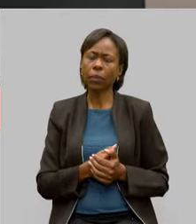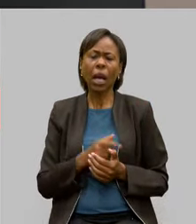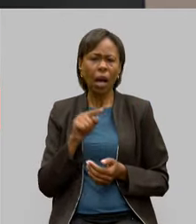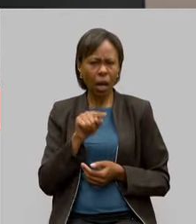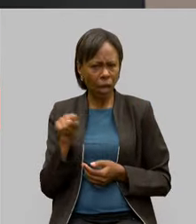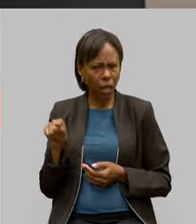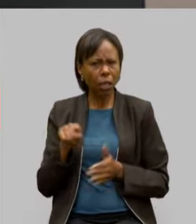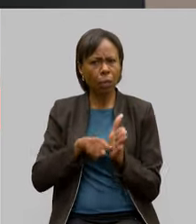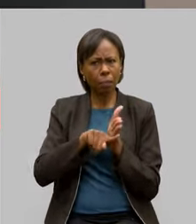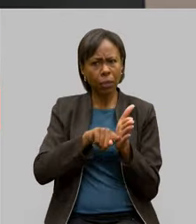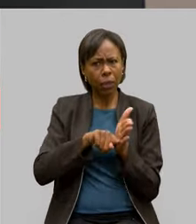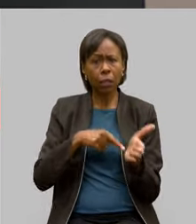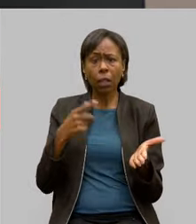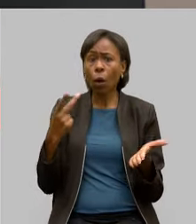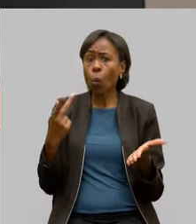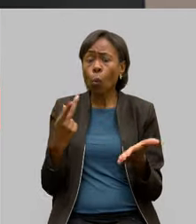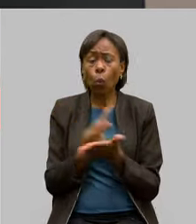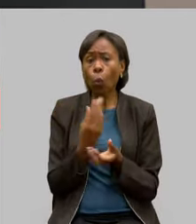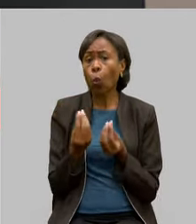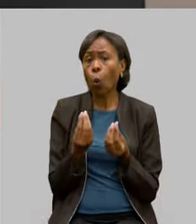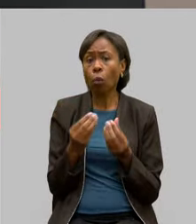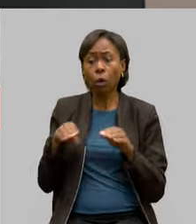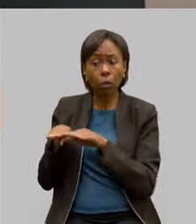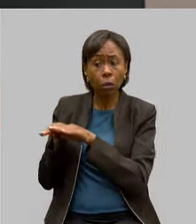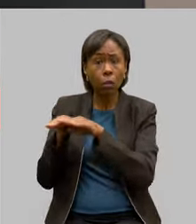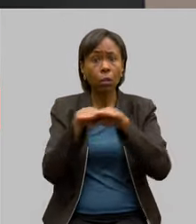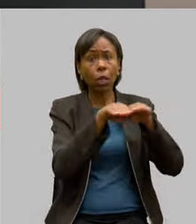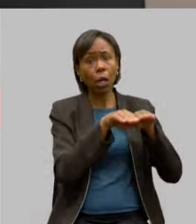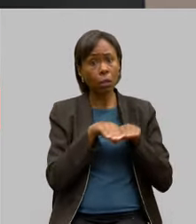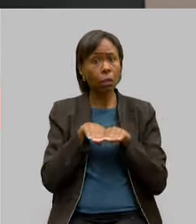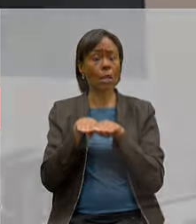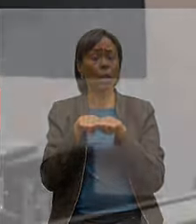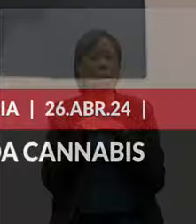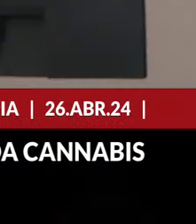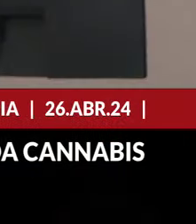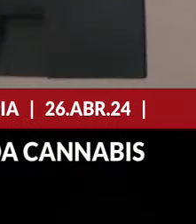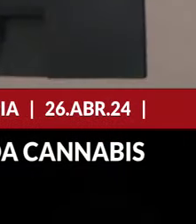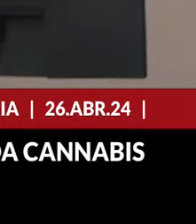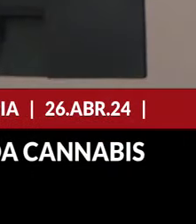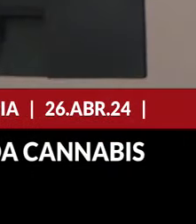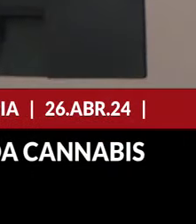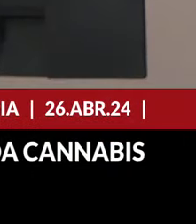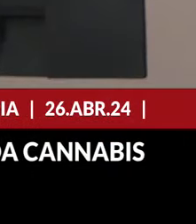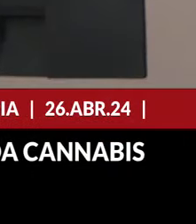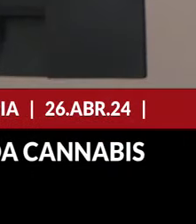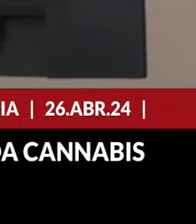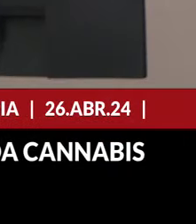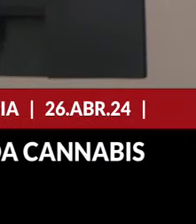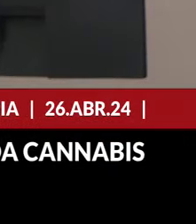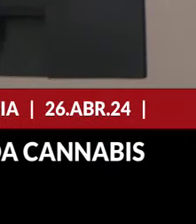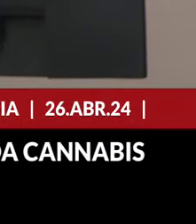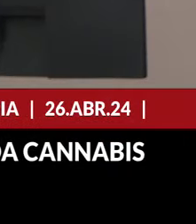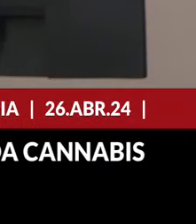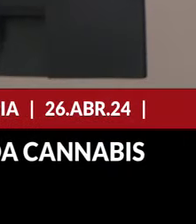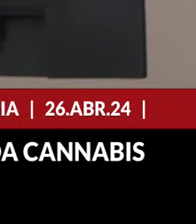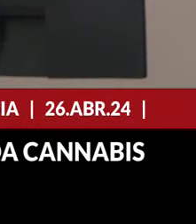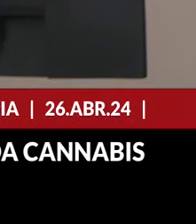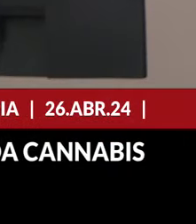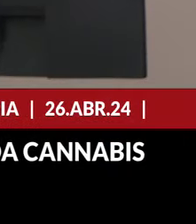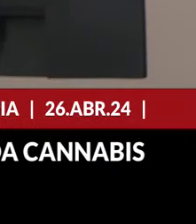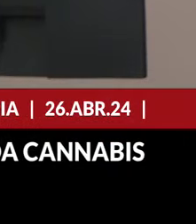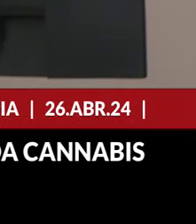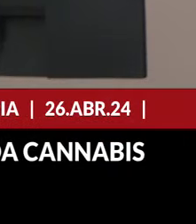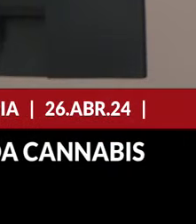precisa acontecer de forma democrática o que há de pesquisa no Brasil hoje não considero democrático porque são grupos